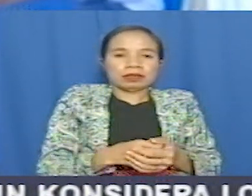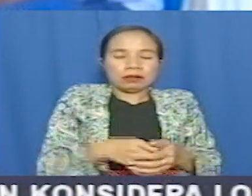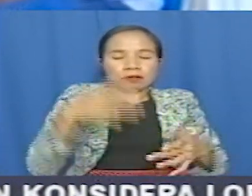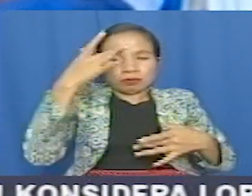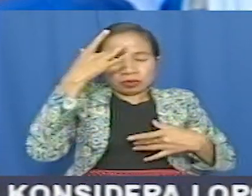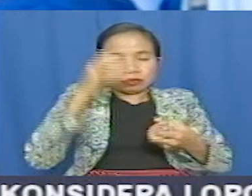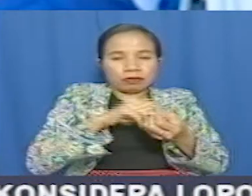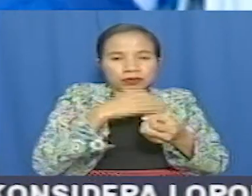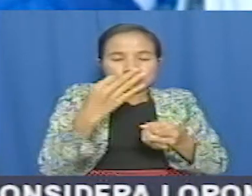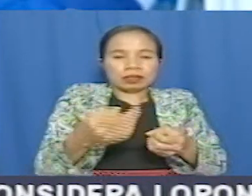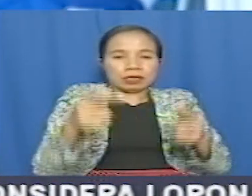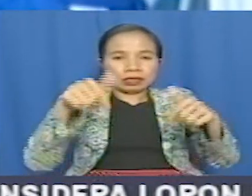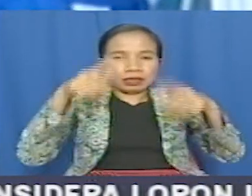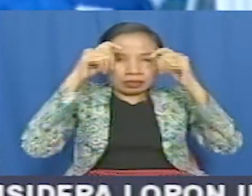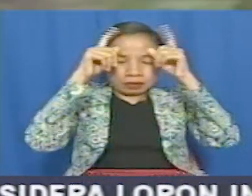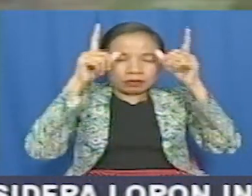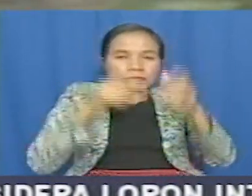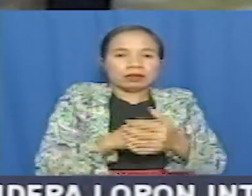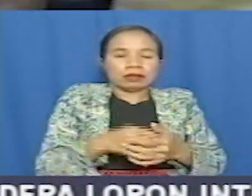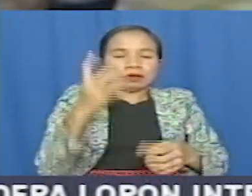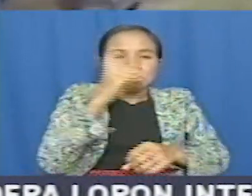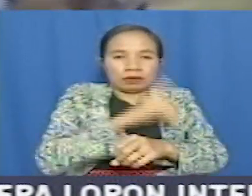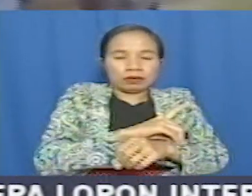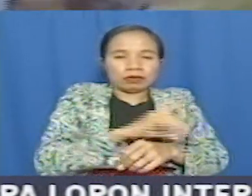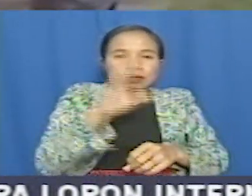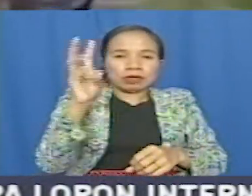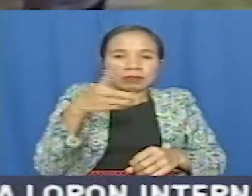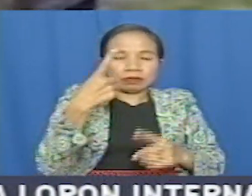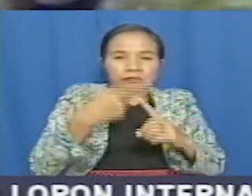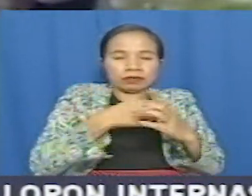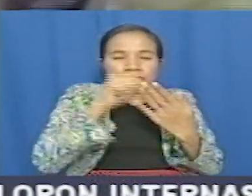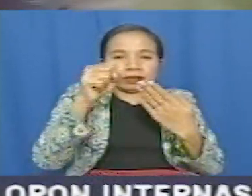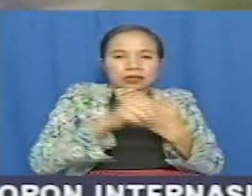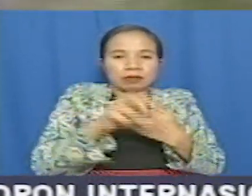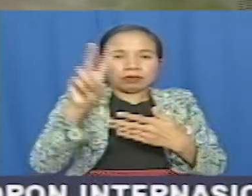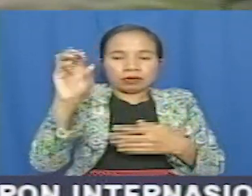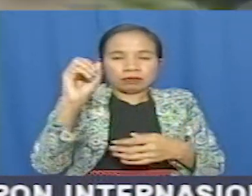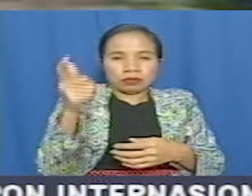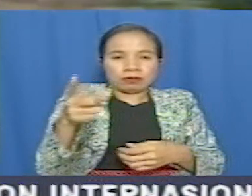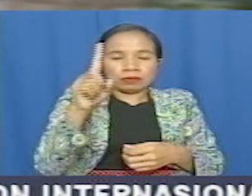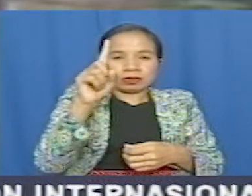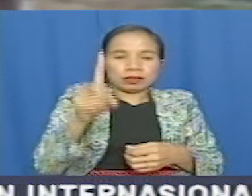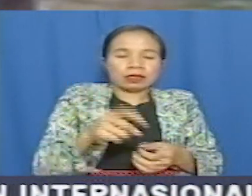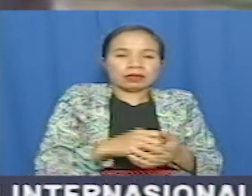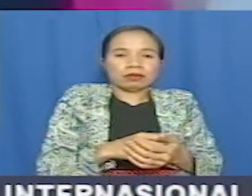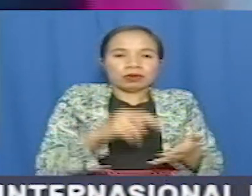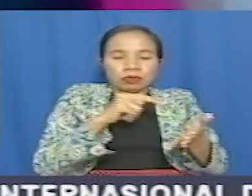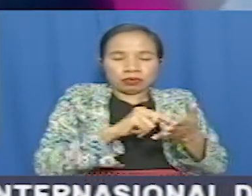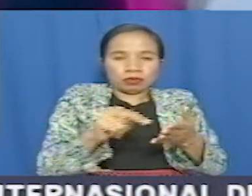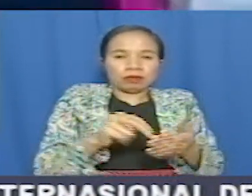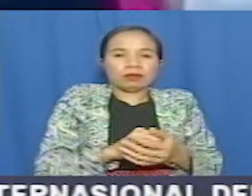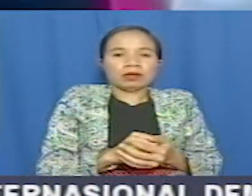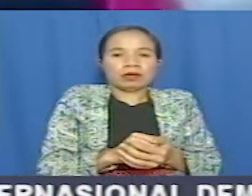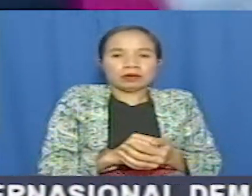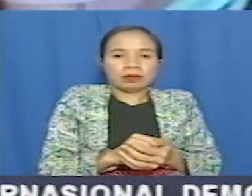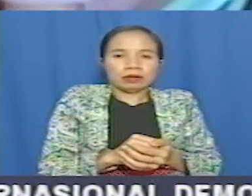surtu COVID-19 iha Timor-Leste, Toloron sanulu resinen fulan setembro rihun rua rua nulu resinida, total numero